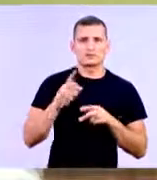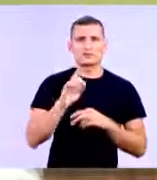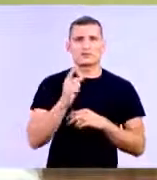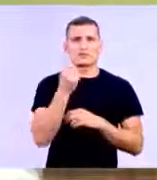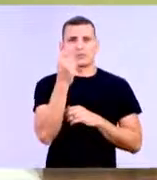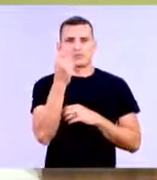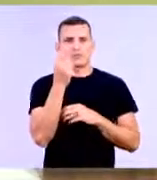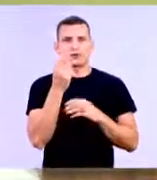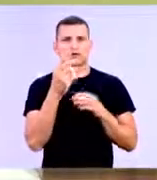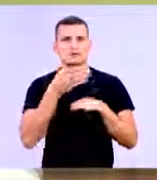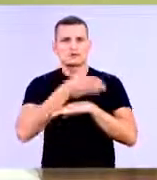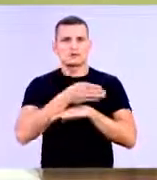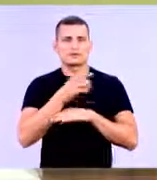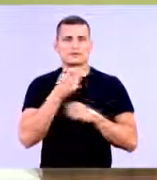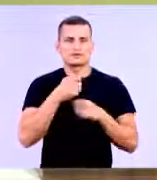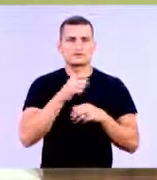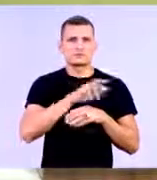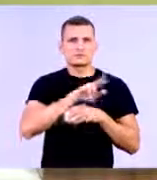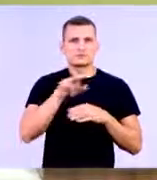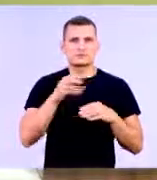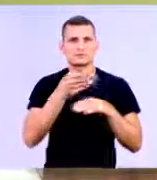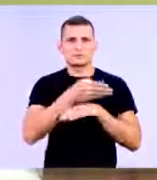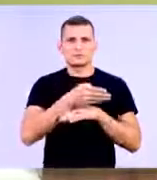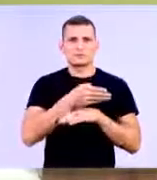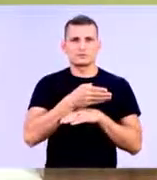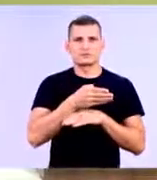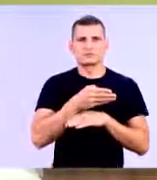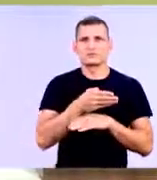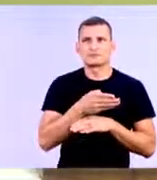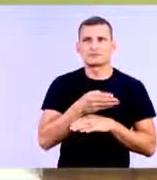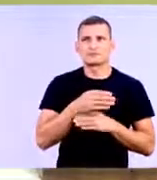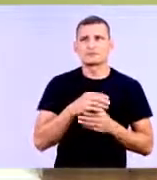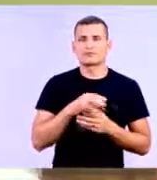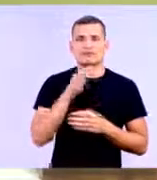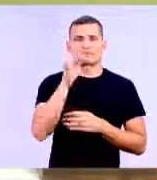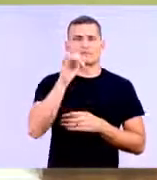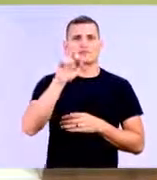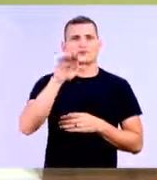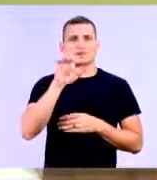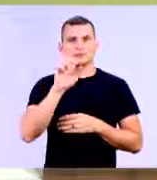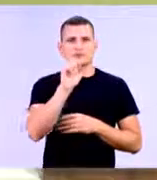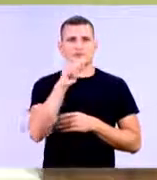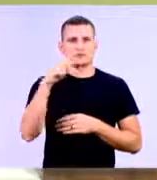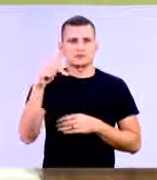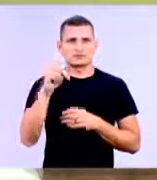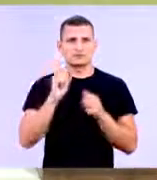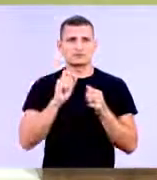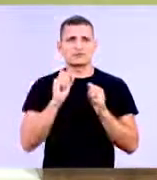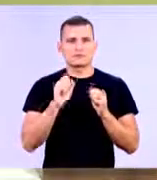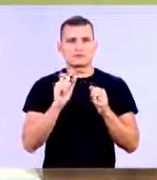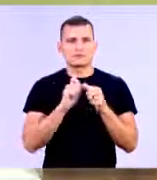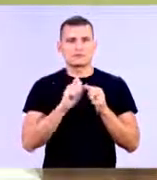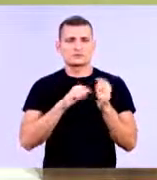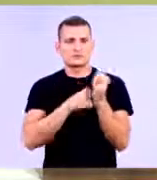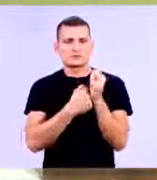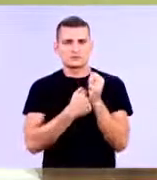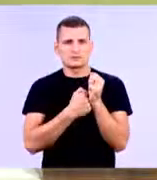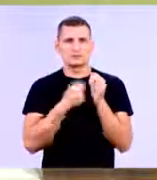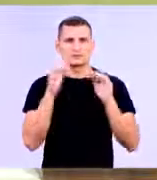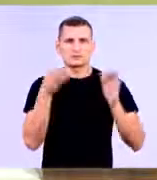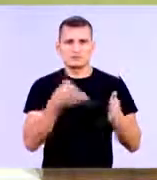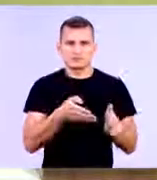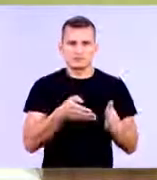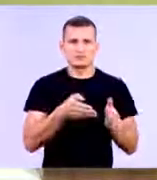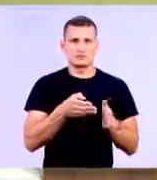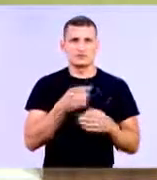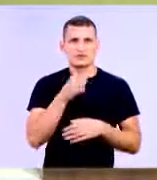Tem que trabalhar com diversas portas. Quando trabalhando com um firewall de aplicação, a gente pode fazer um bloqueio especificamente desse tipo